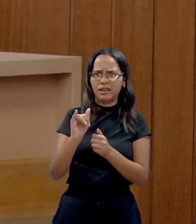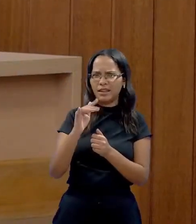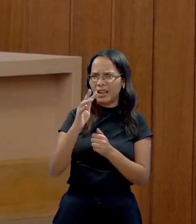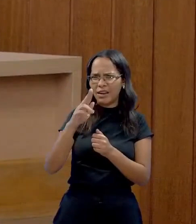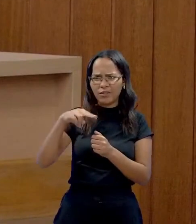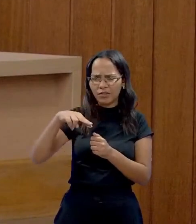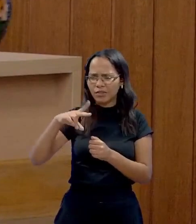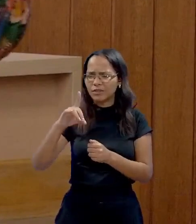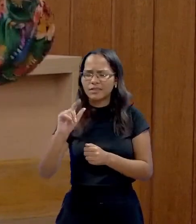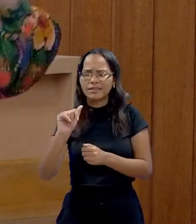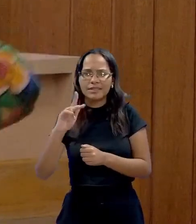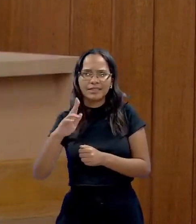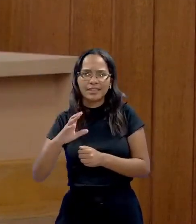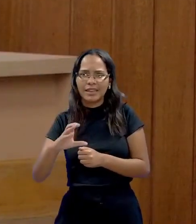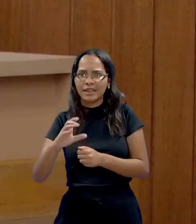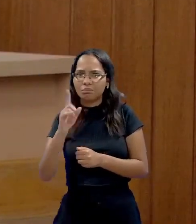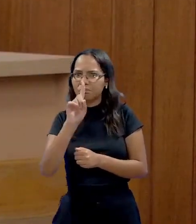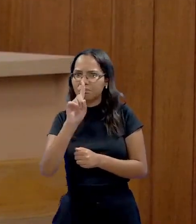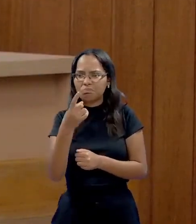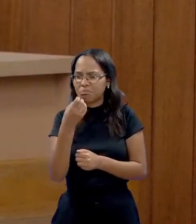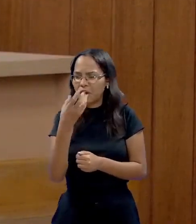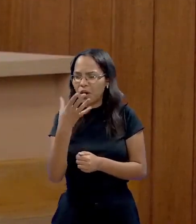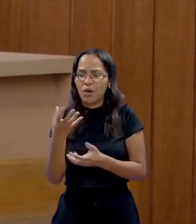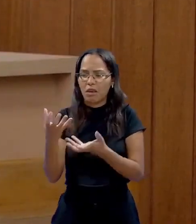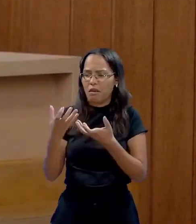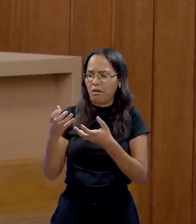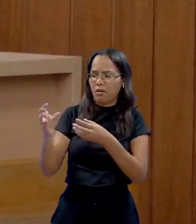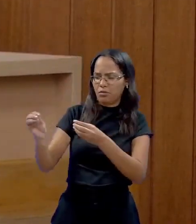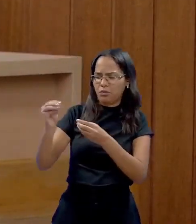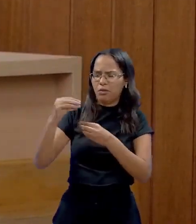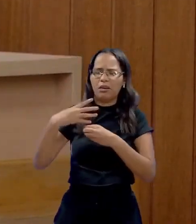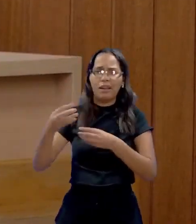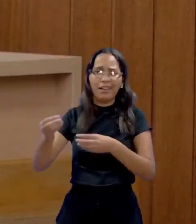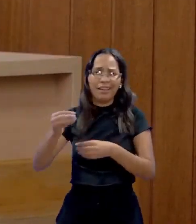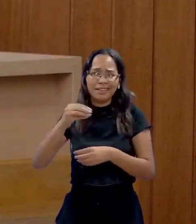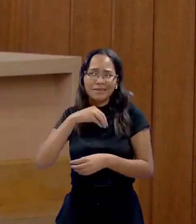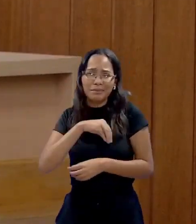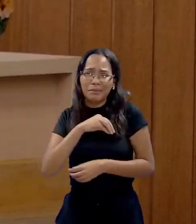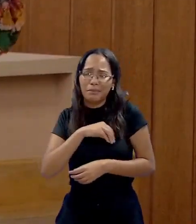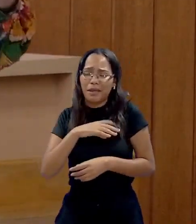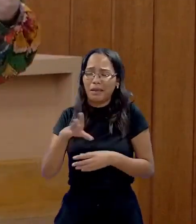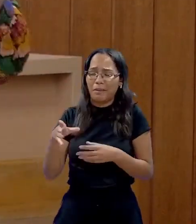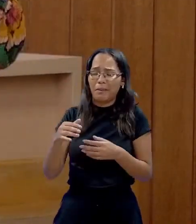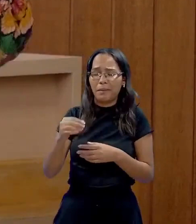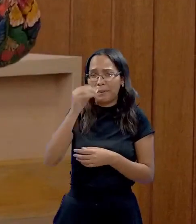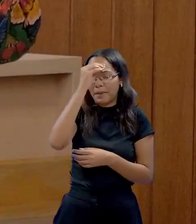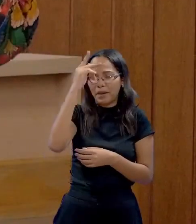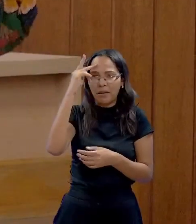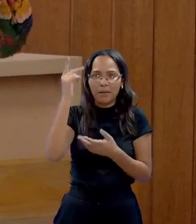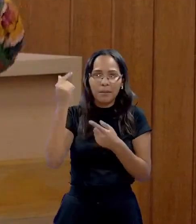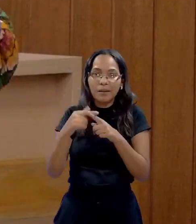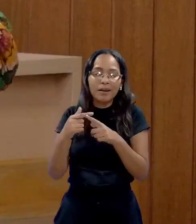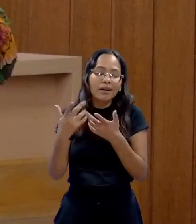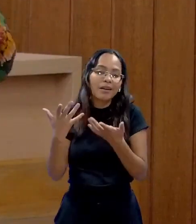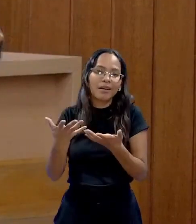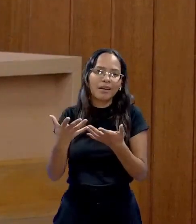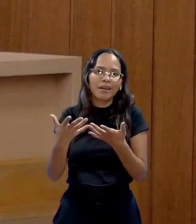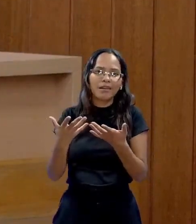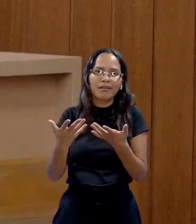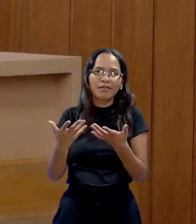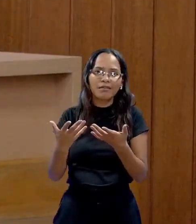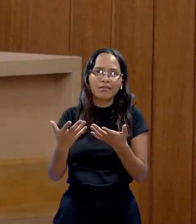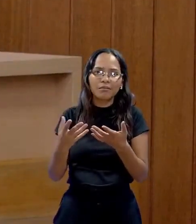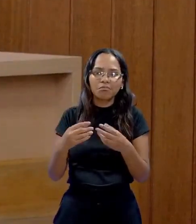Fundac está querendo lucrar em cima do prefeito. Para quê? Para privatizar? Para quê?